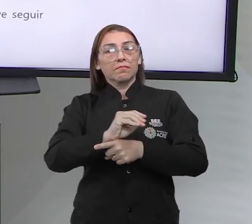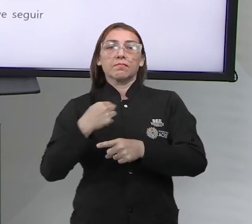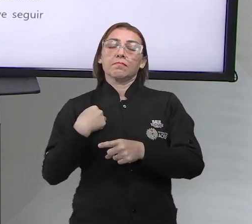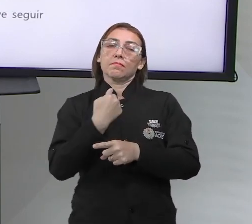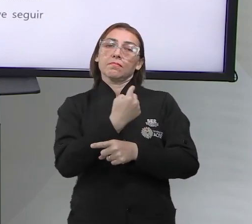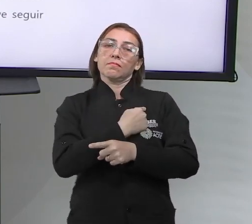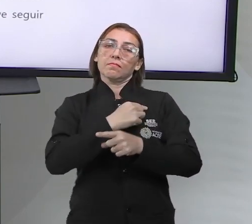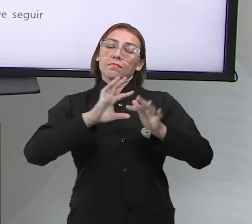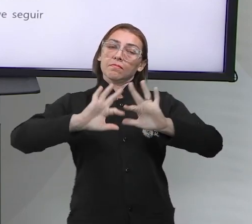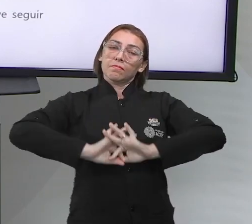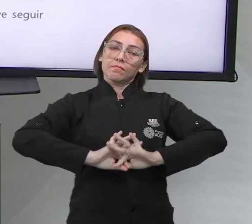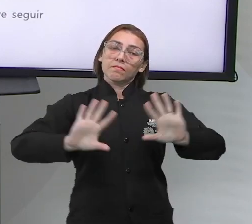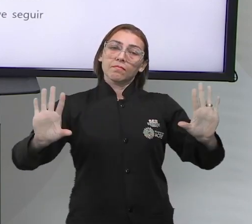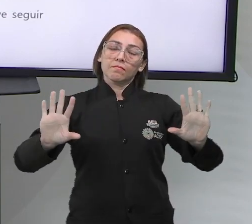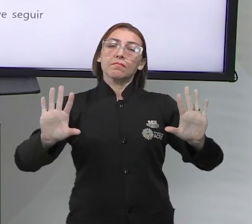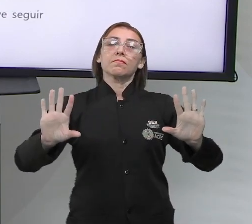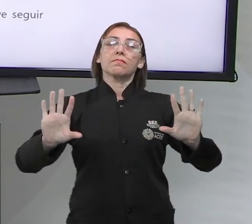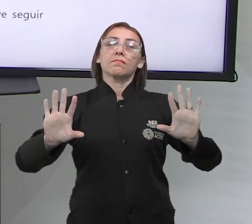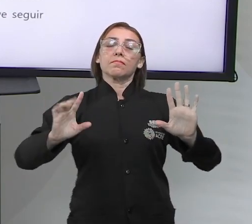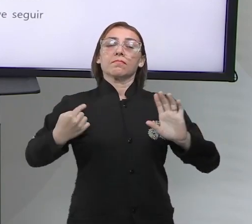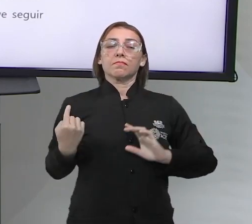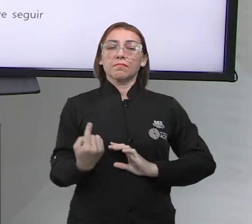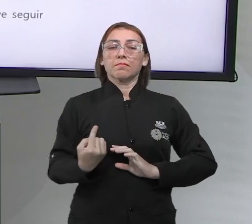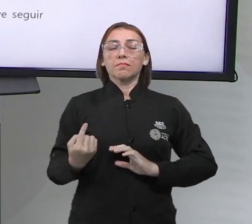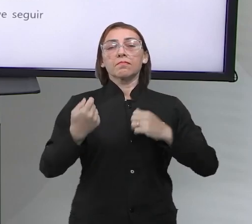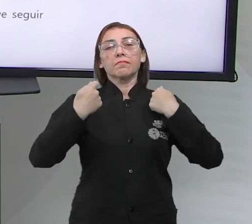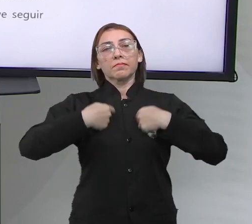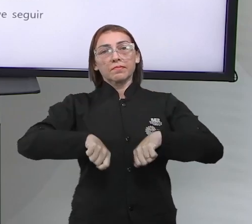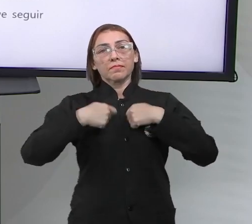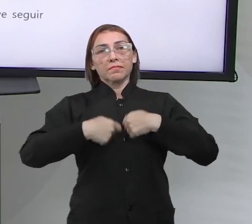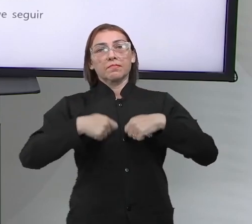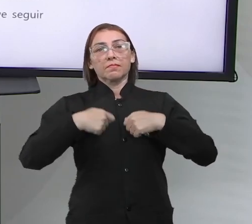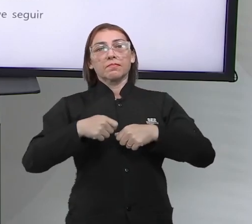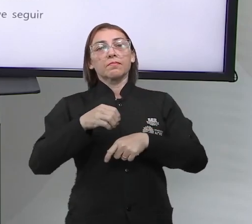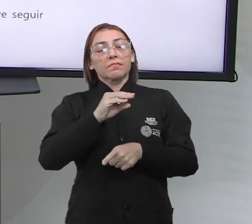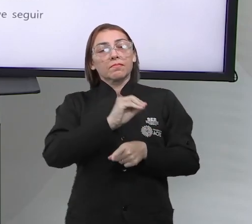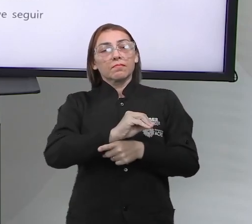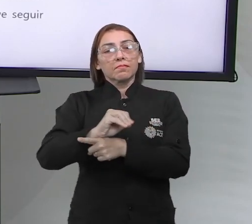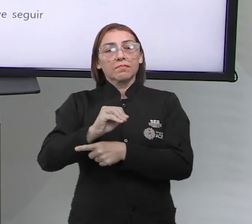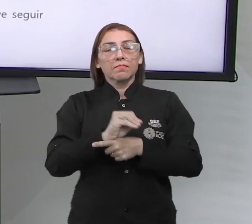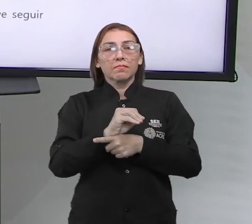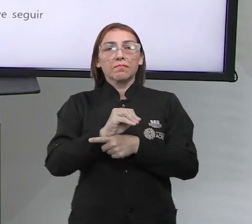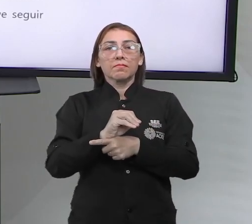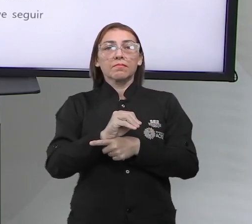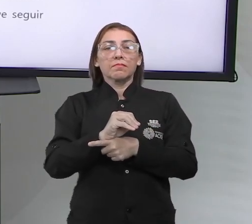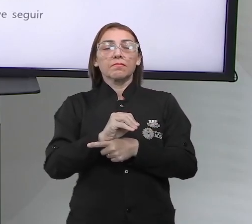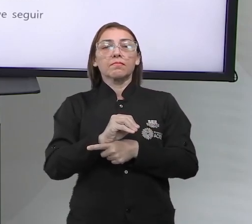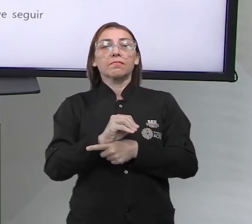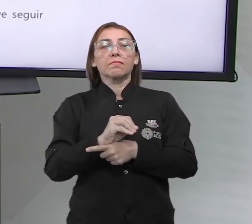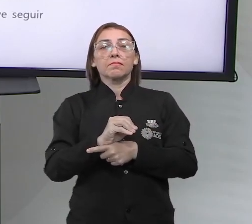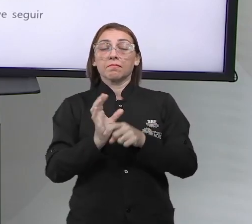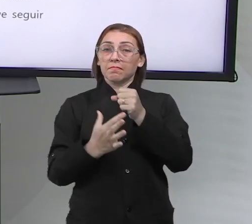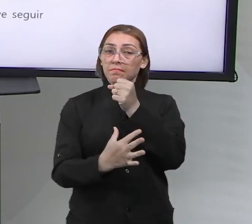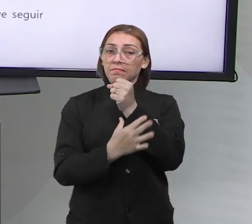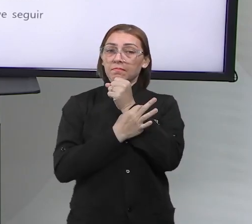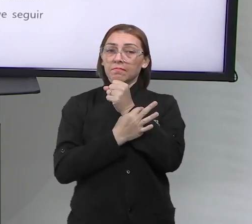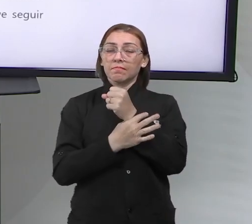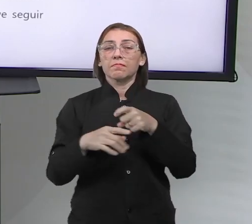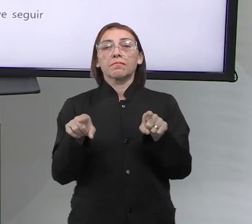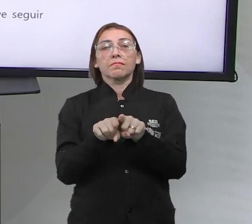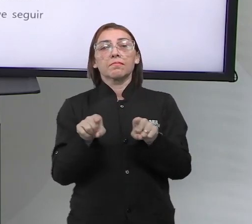nossas liberdades individuais precisam ser preservadas. E não só isso,